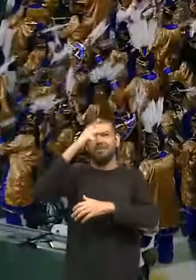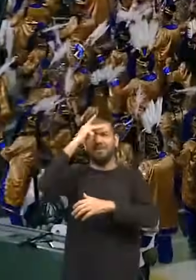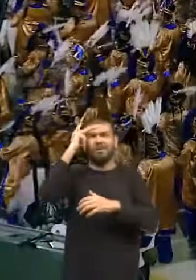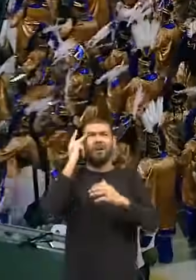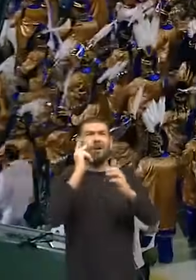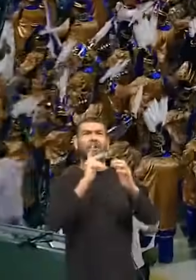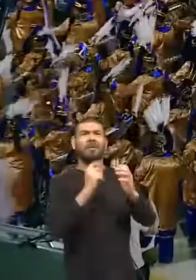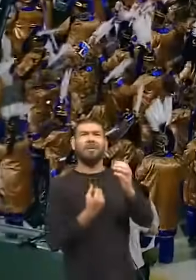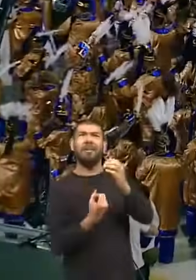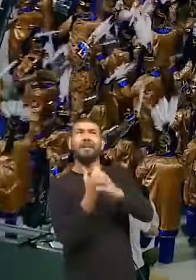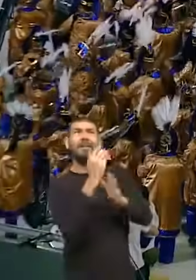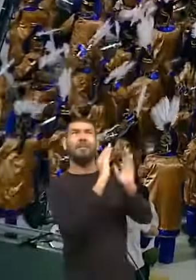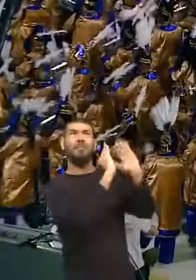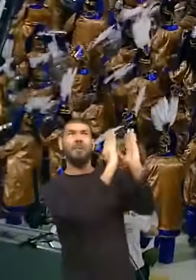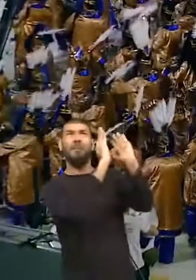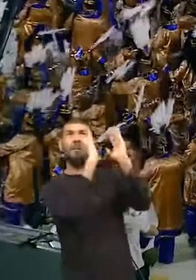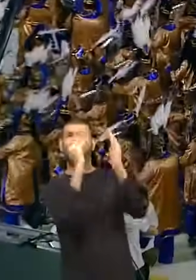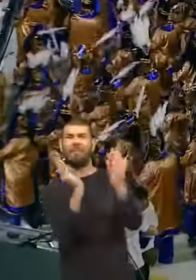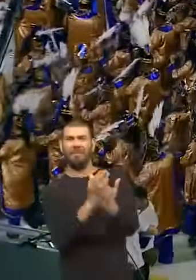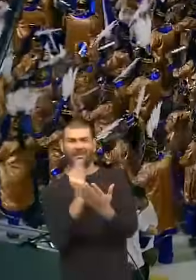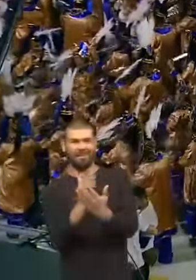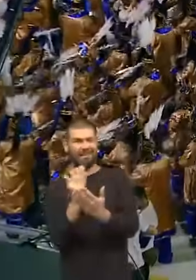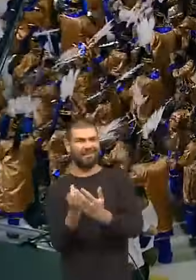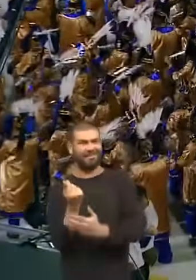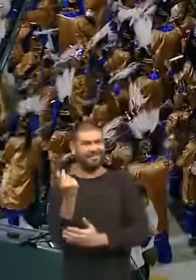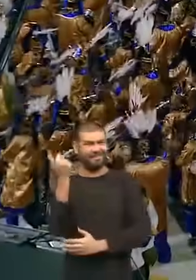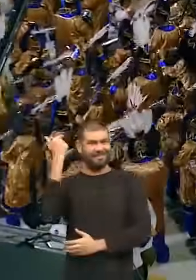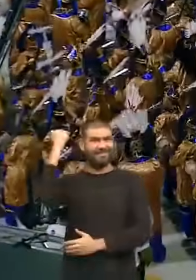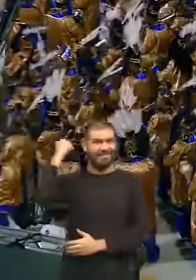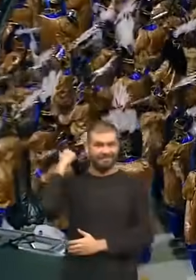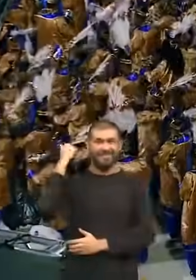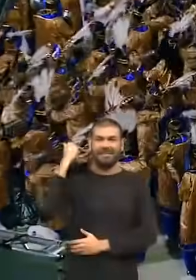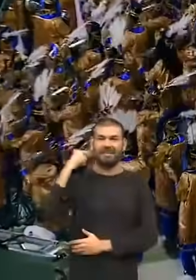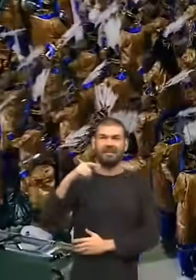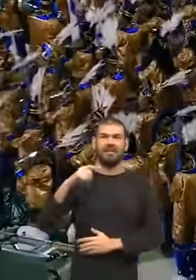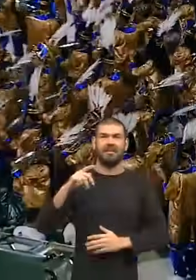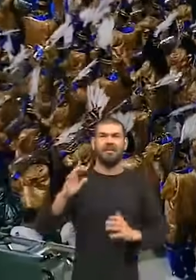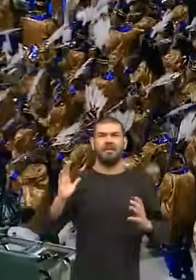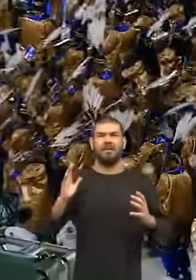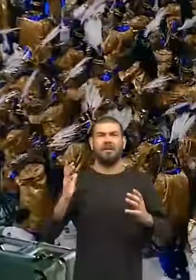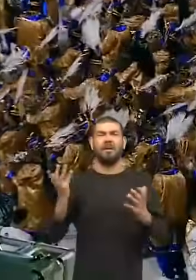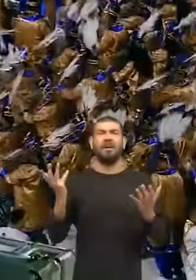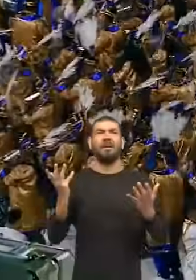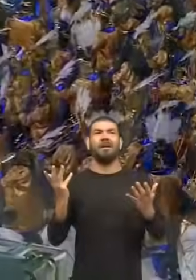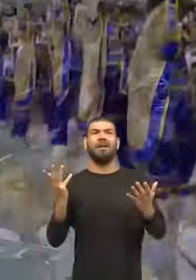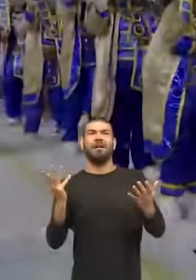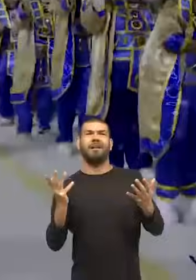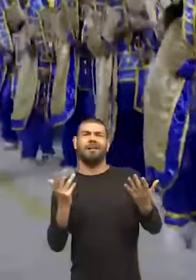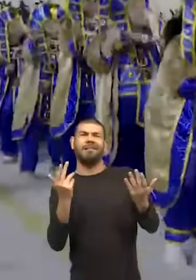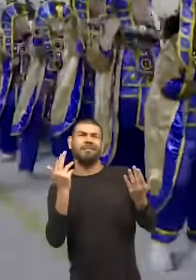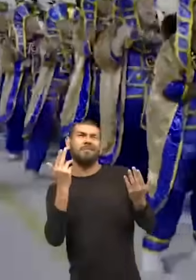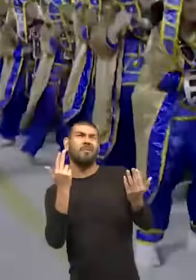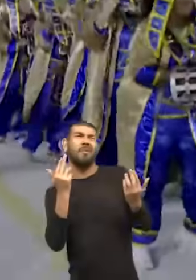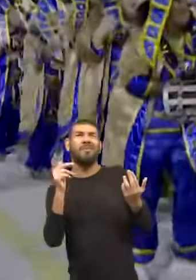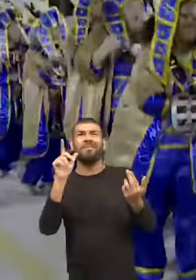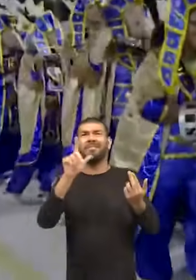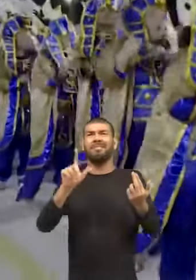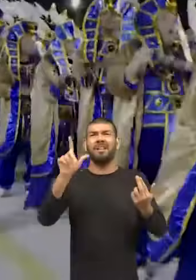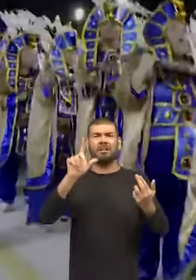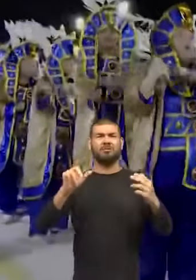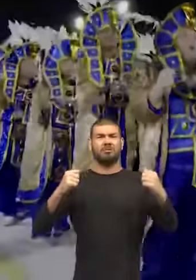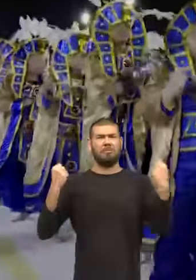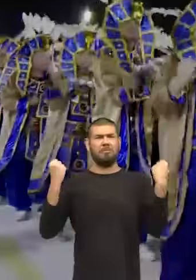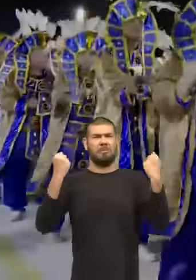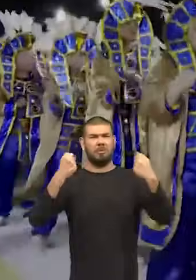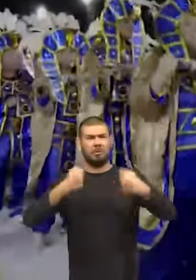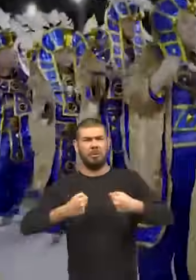Alexandria. Exatamente. A dinastia Ptolomaica, ela era uma dinastia poderosa, né?